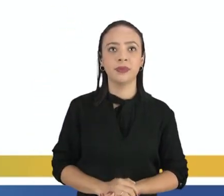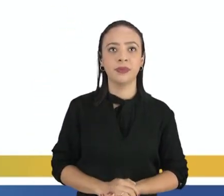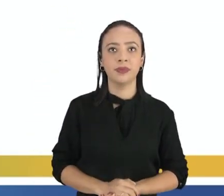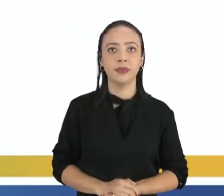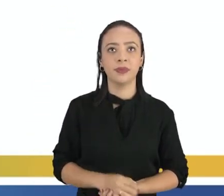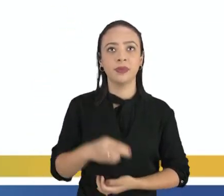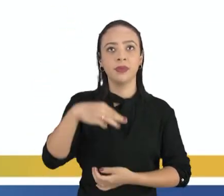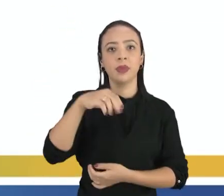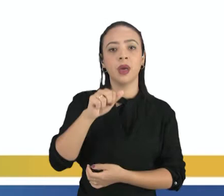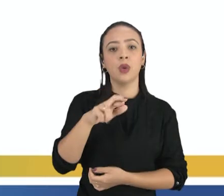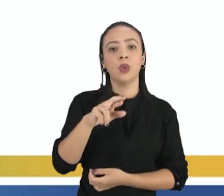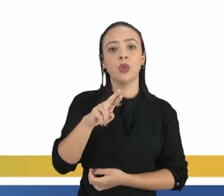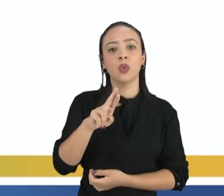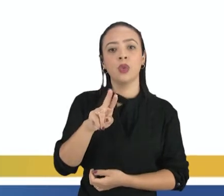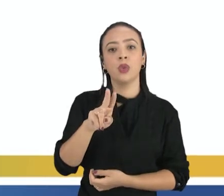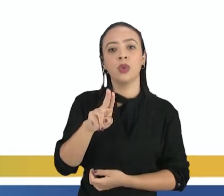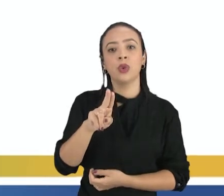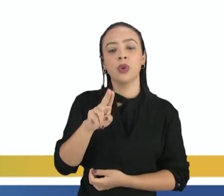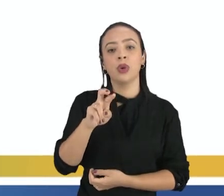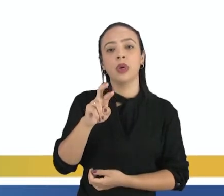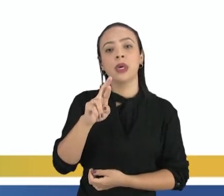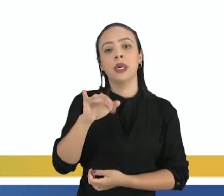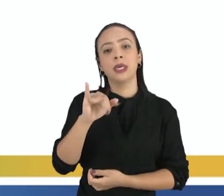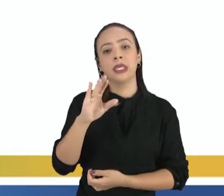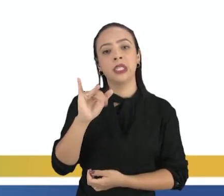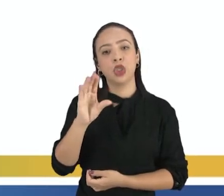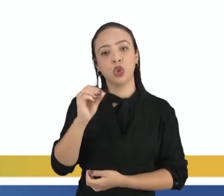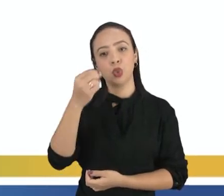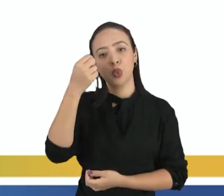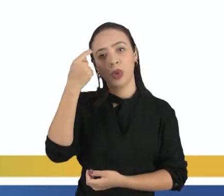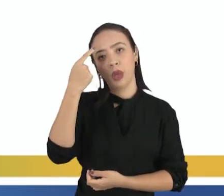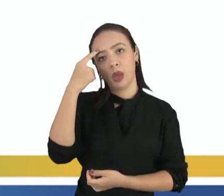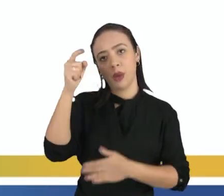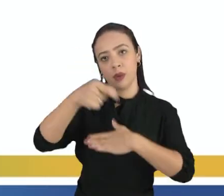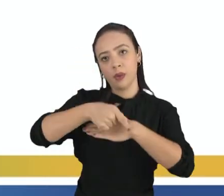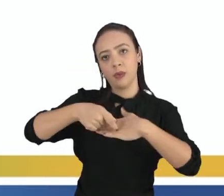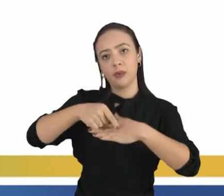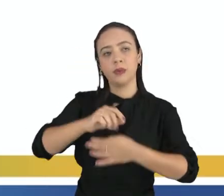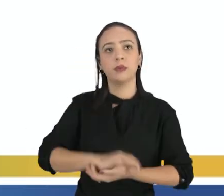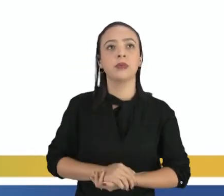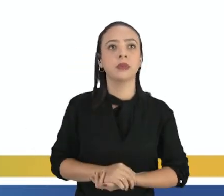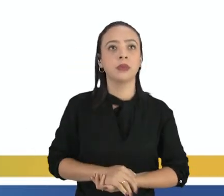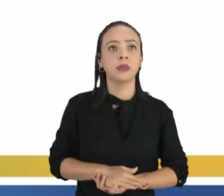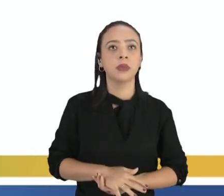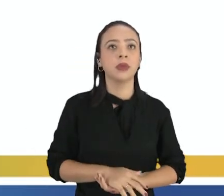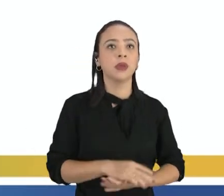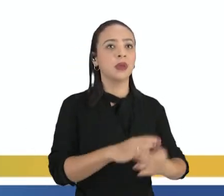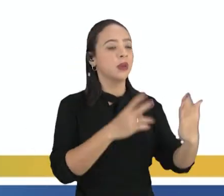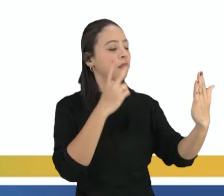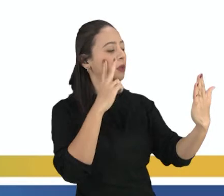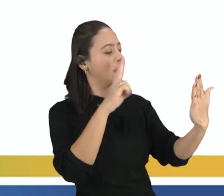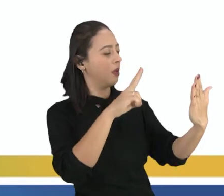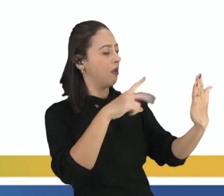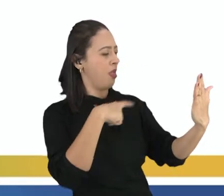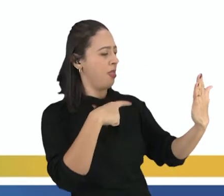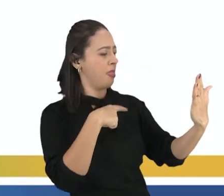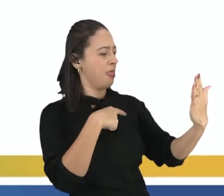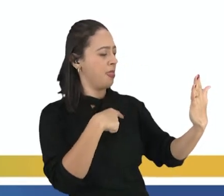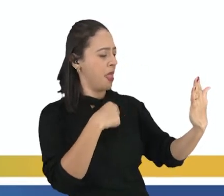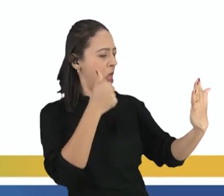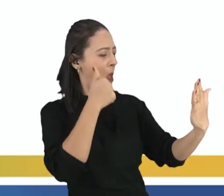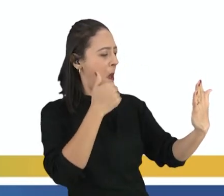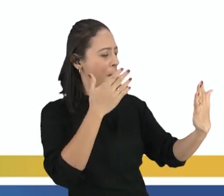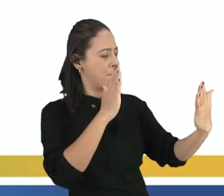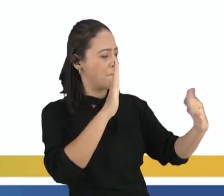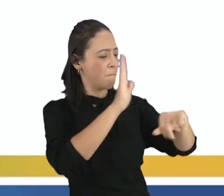Maurício de Souza, né? Nós temos uma tirinha. No primeiro quadrinho, a Mônica diz: espelho, espelho meu, existe uma garota mais linda do